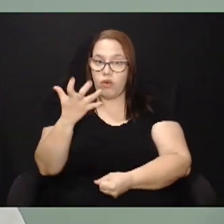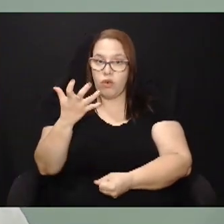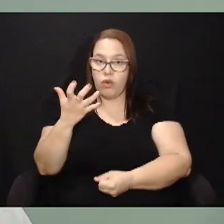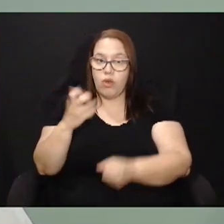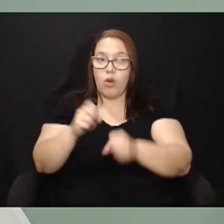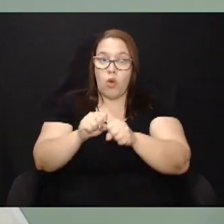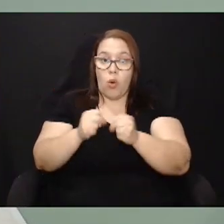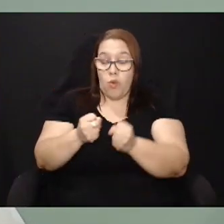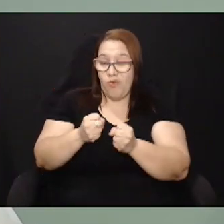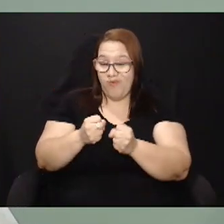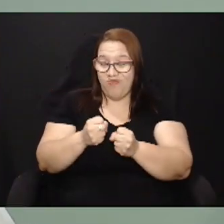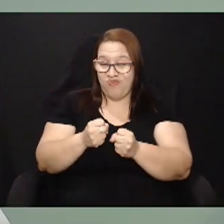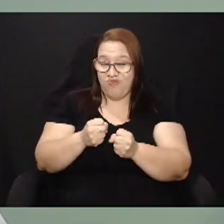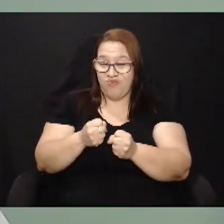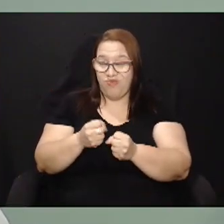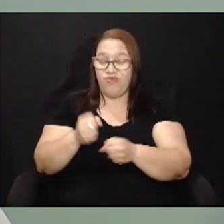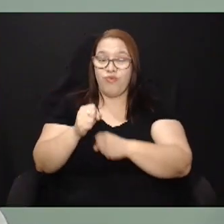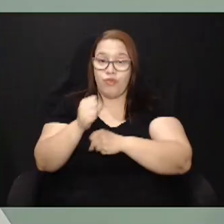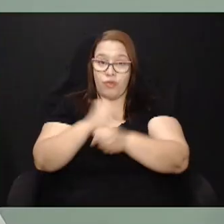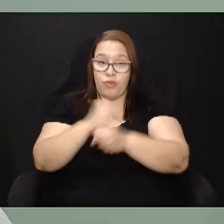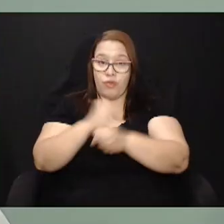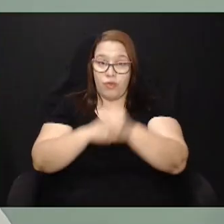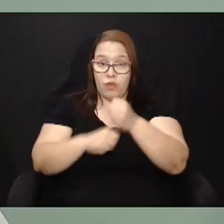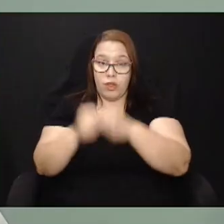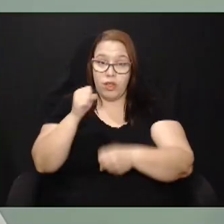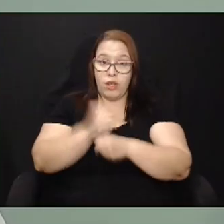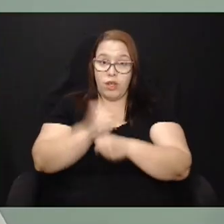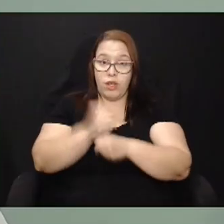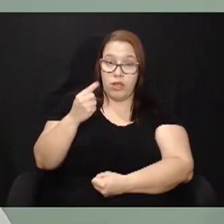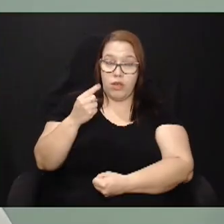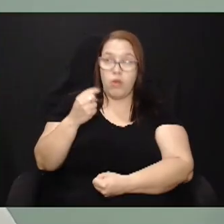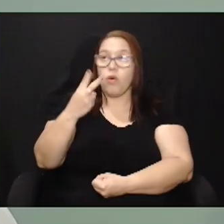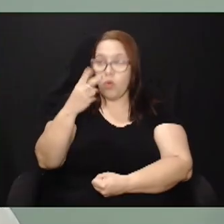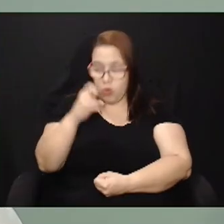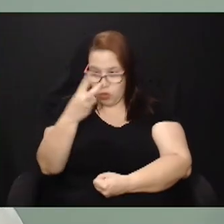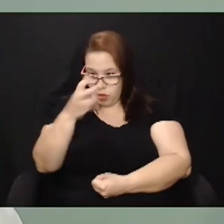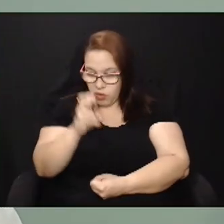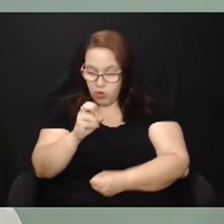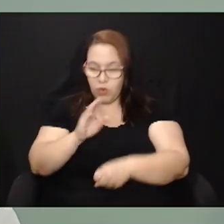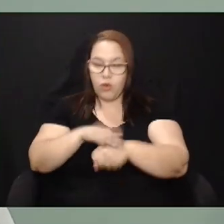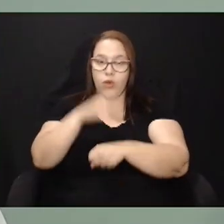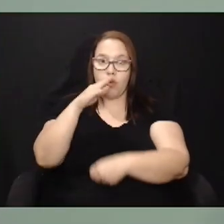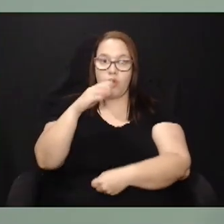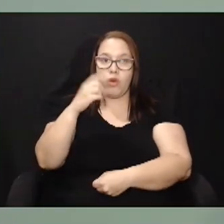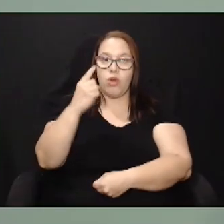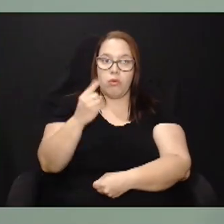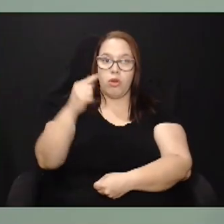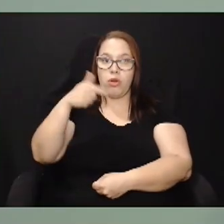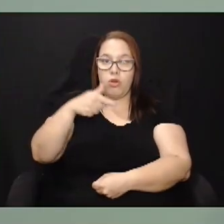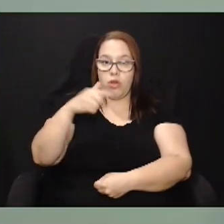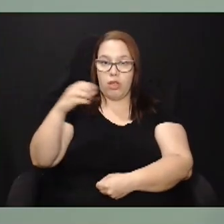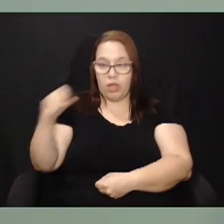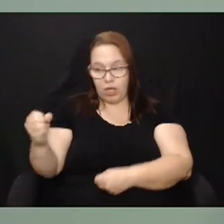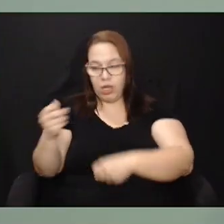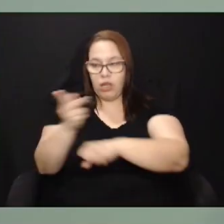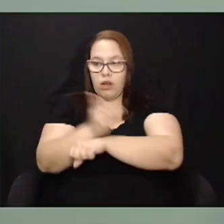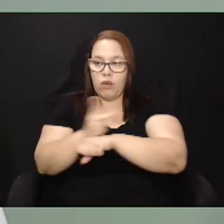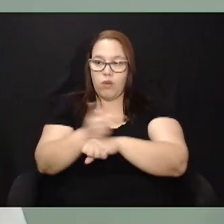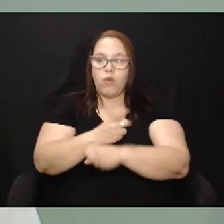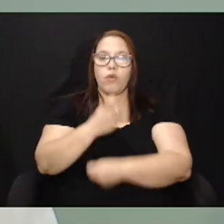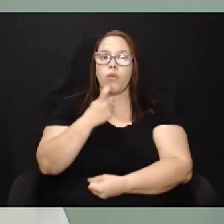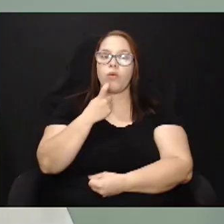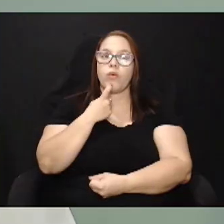E esse ano passado esse ano 2025 foram mais de 1.700 pessoas procurando em Campinas.